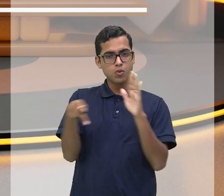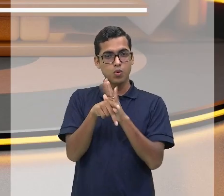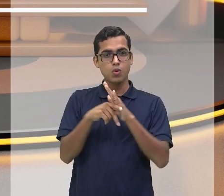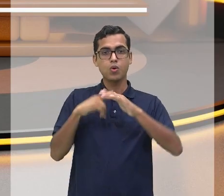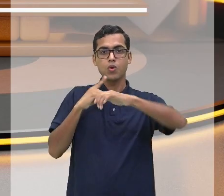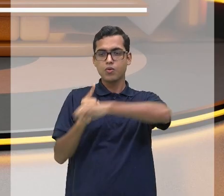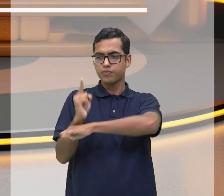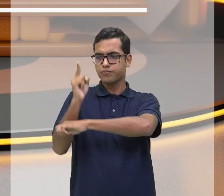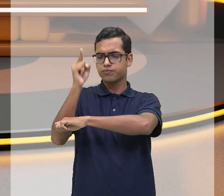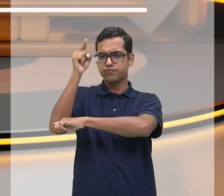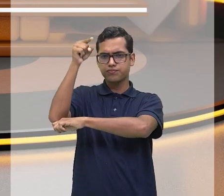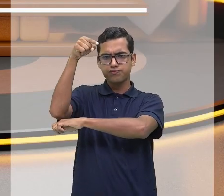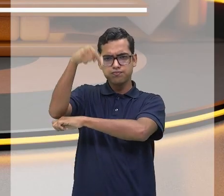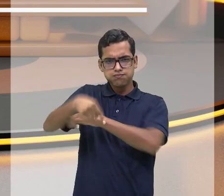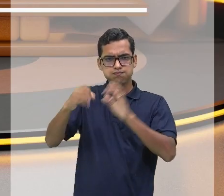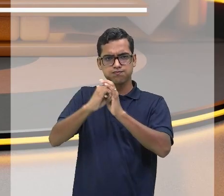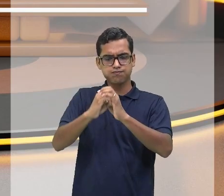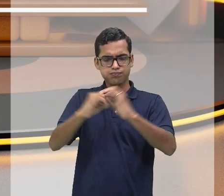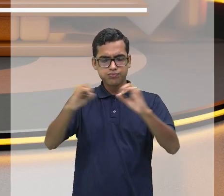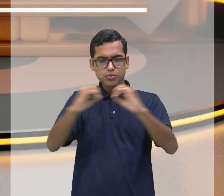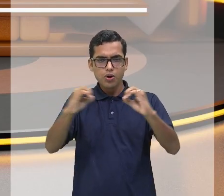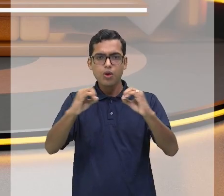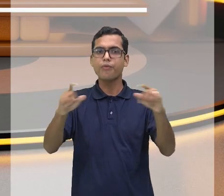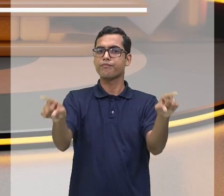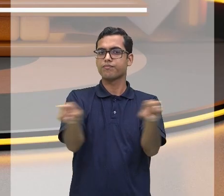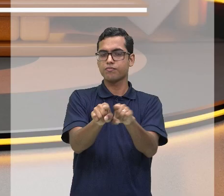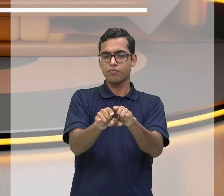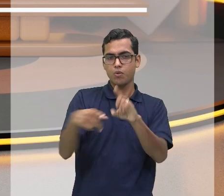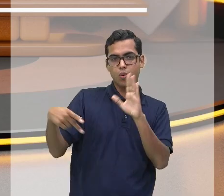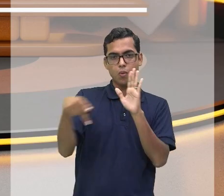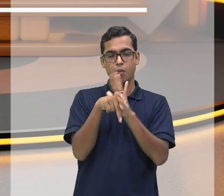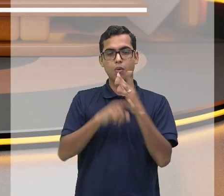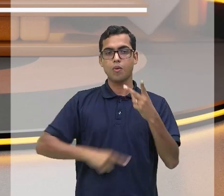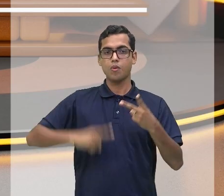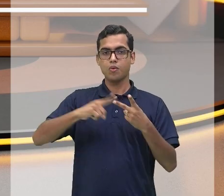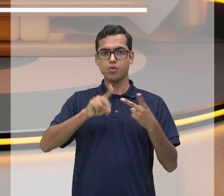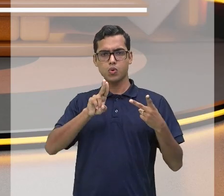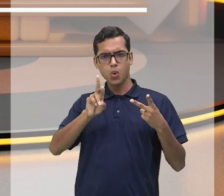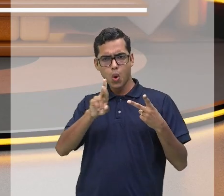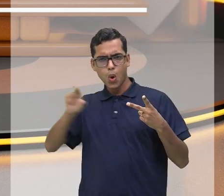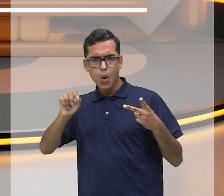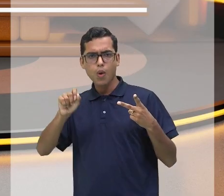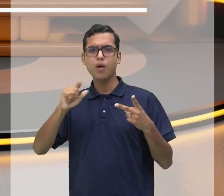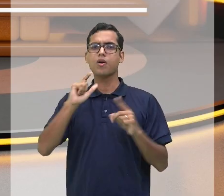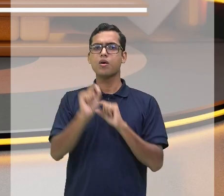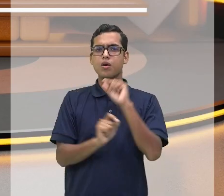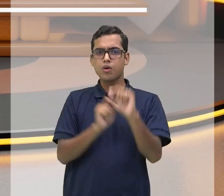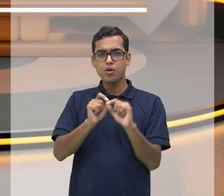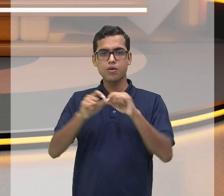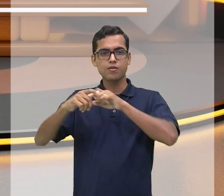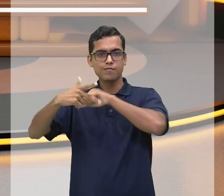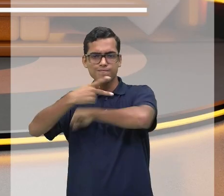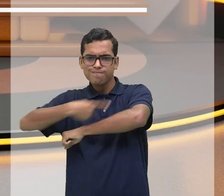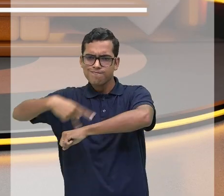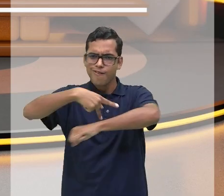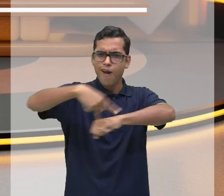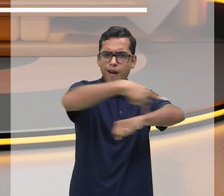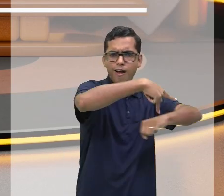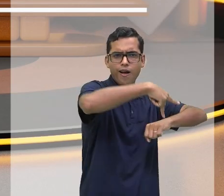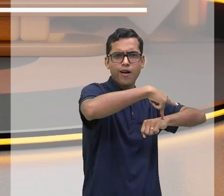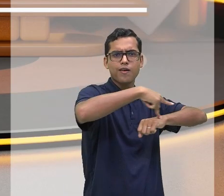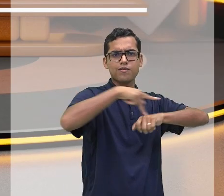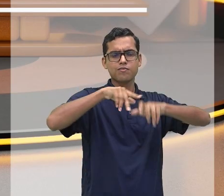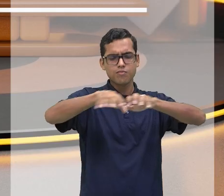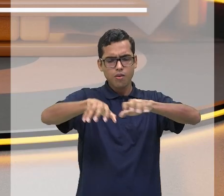nuclear e a frota da extinta União Soviética, ela havia ficado em territórios de nações ali, né, que